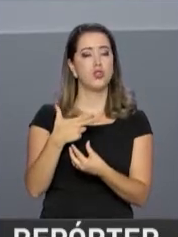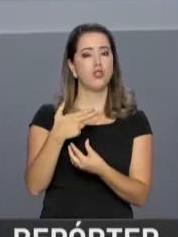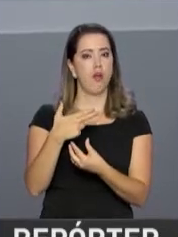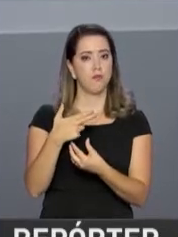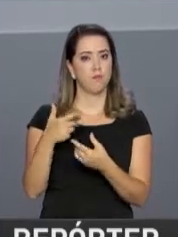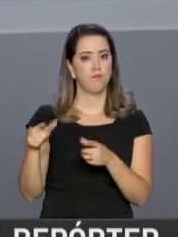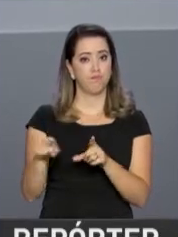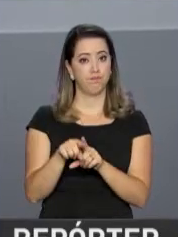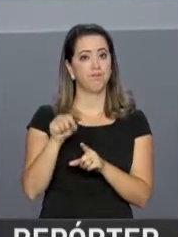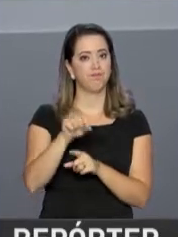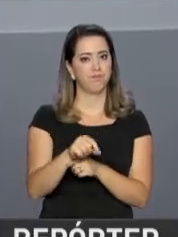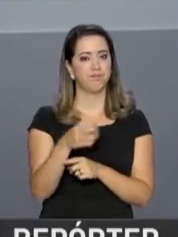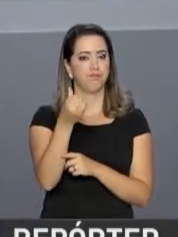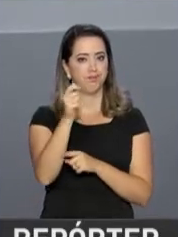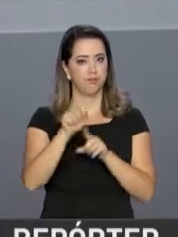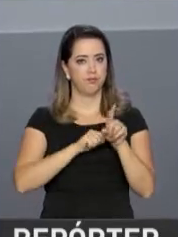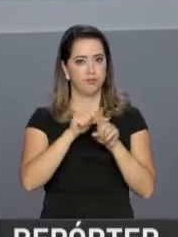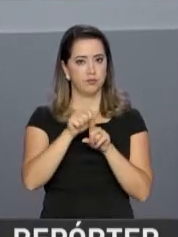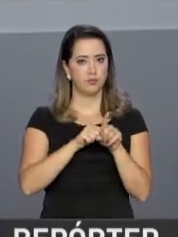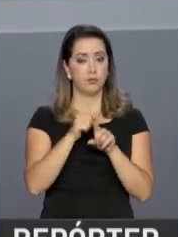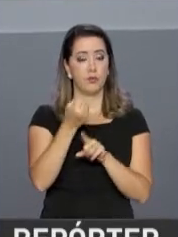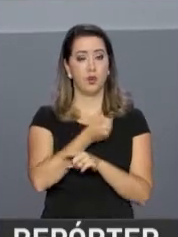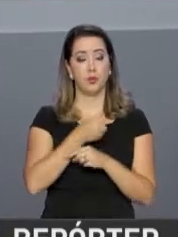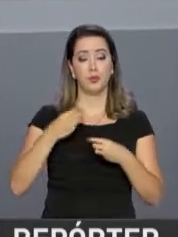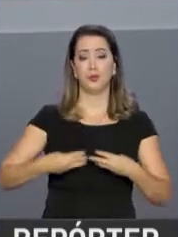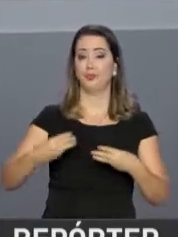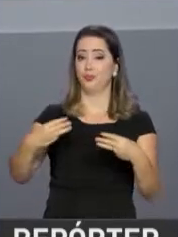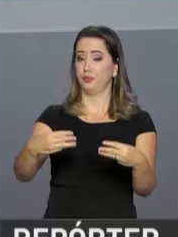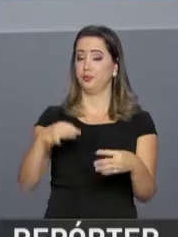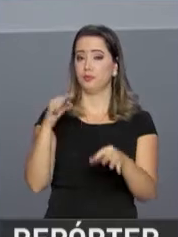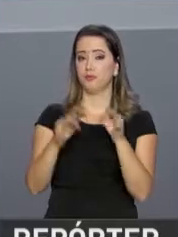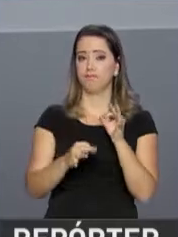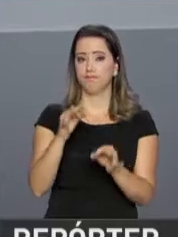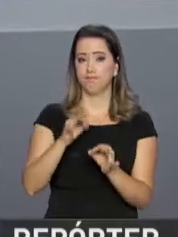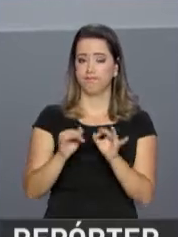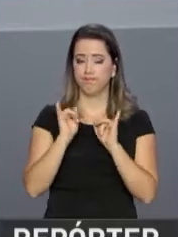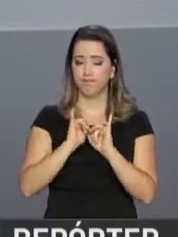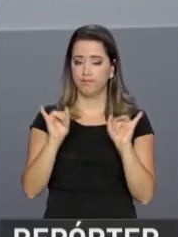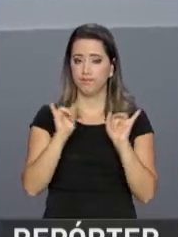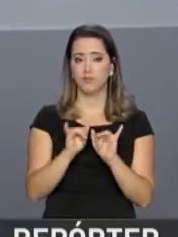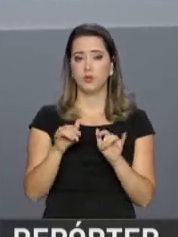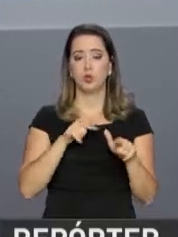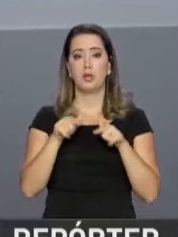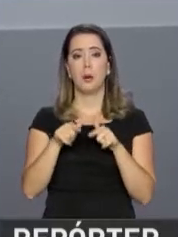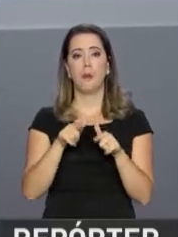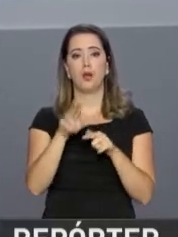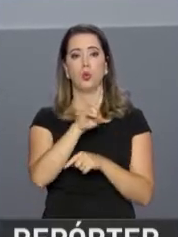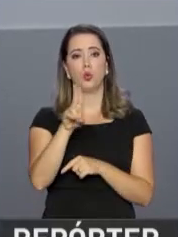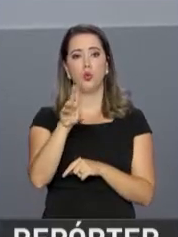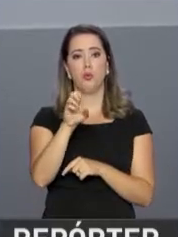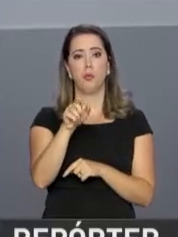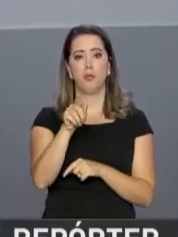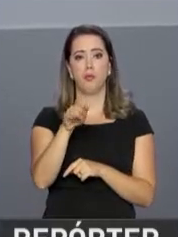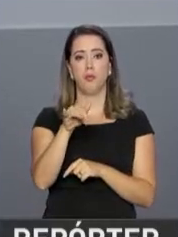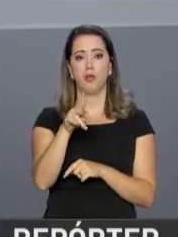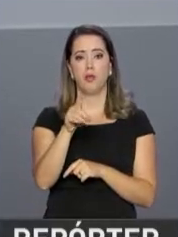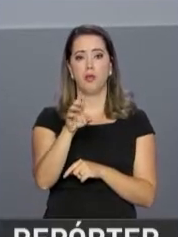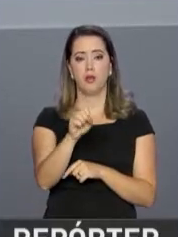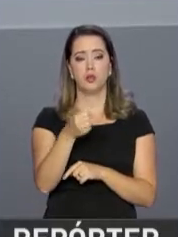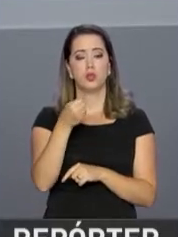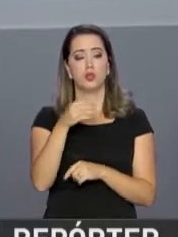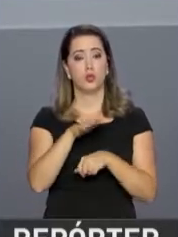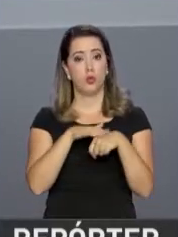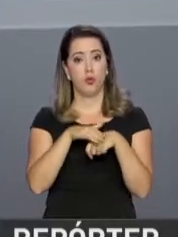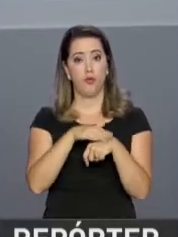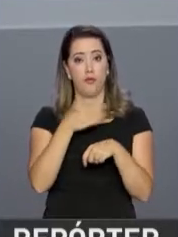dado é parte do levantamento divulgado pelo ministério da justiça sobre a operação é ge a repórter márcia fernandes conversou